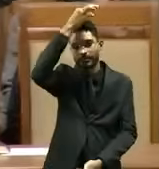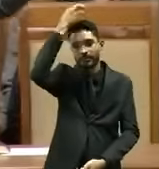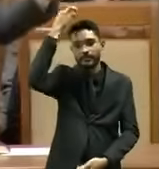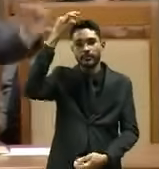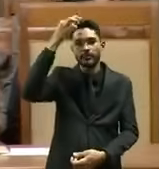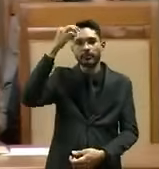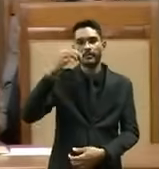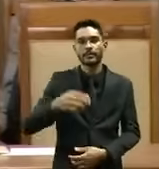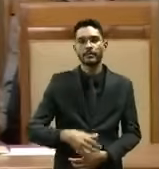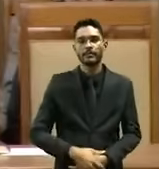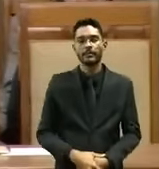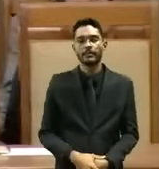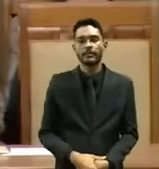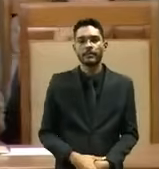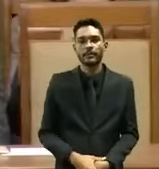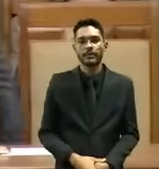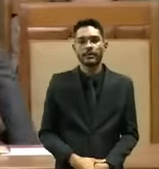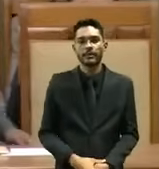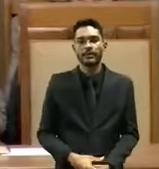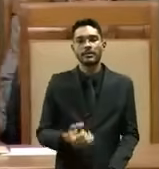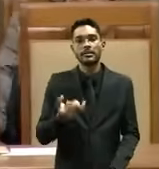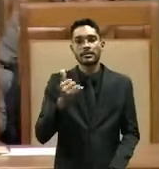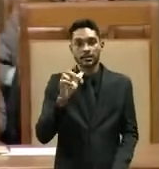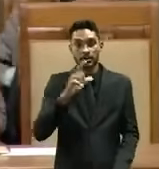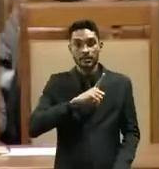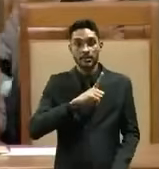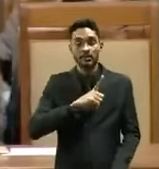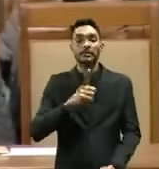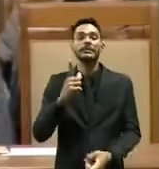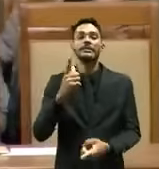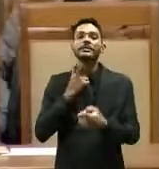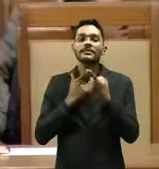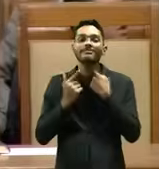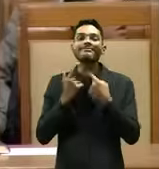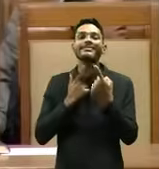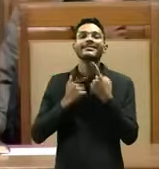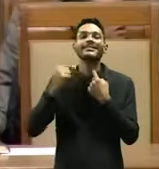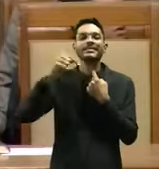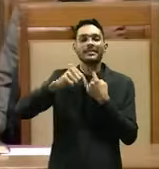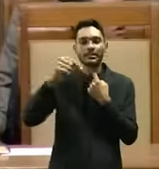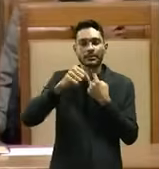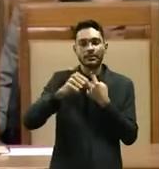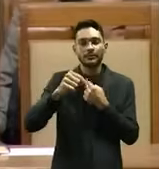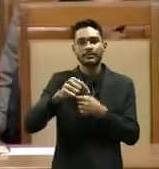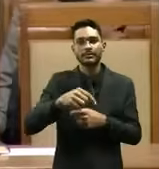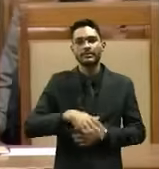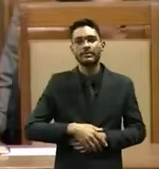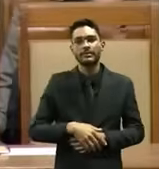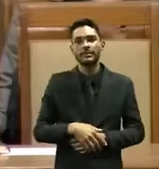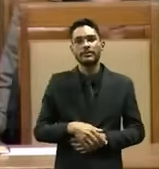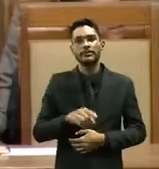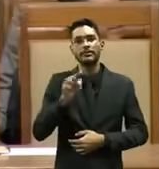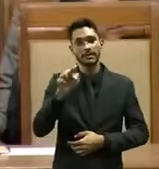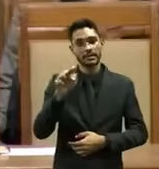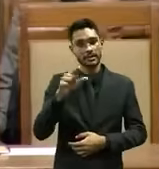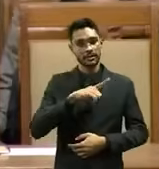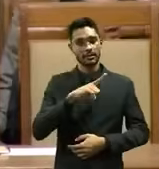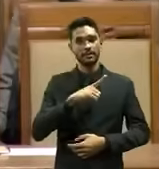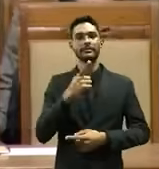comecei irmão se tiver gente sedento na casa ô glória a Deus Quem tem sede